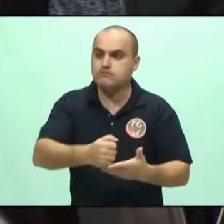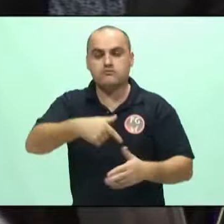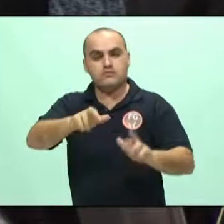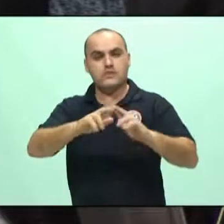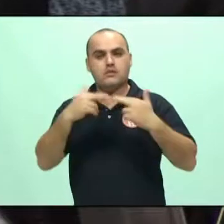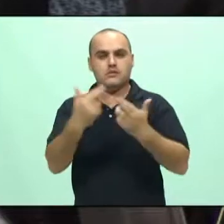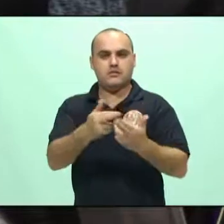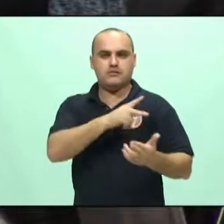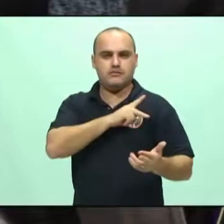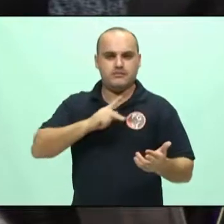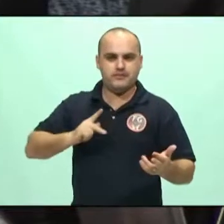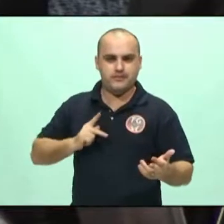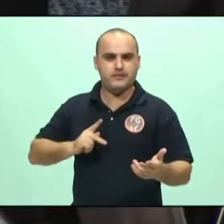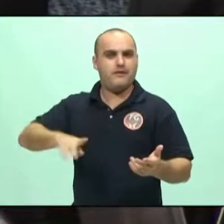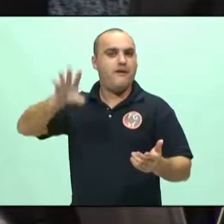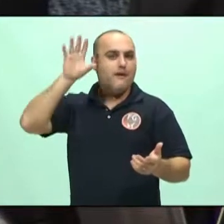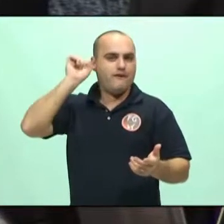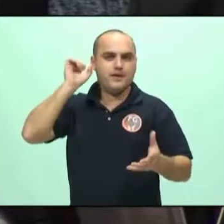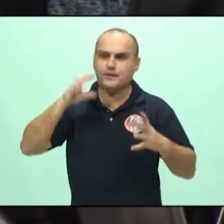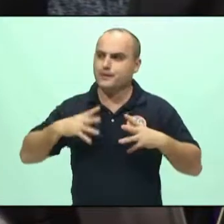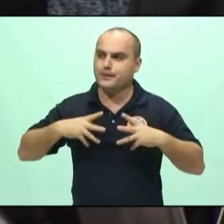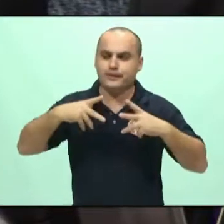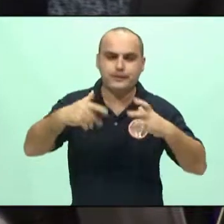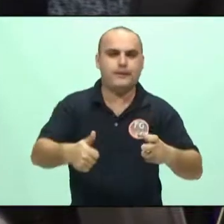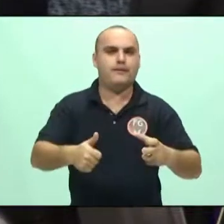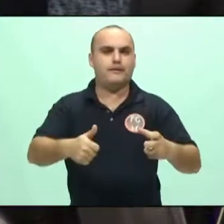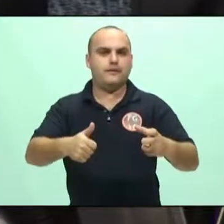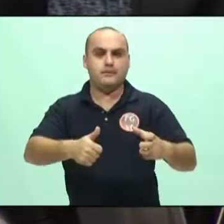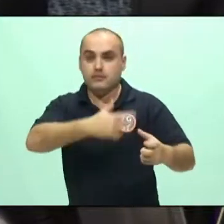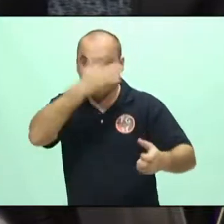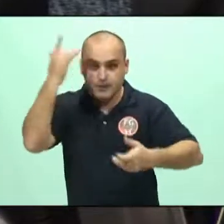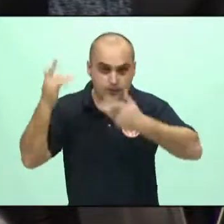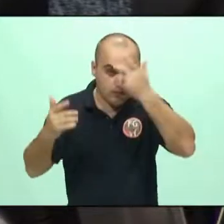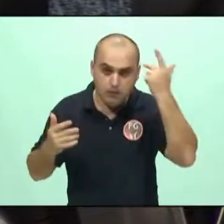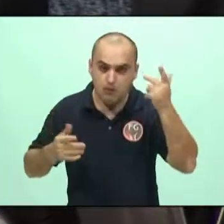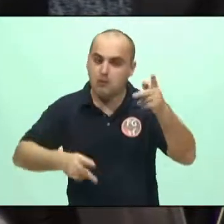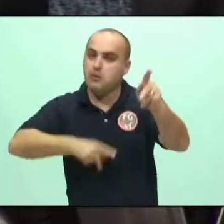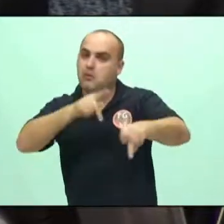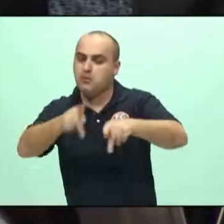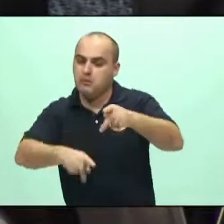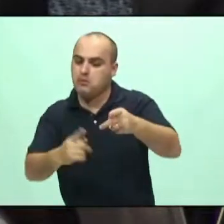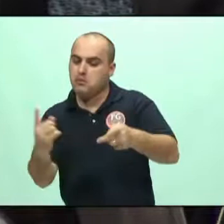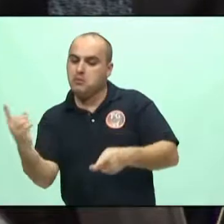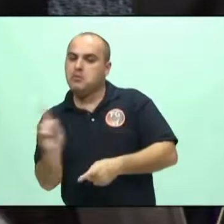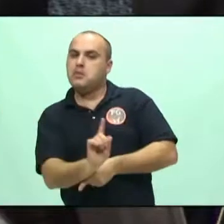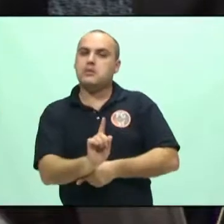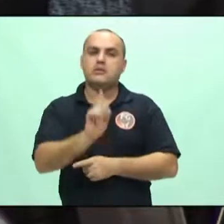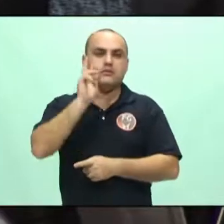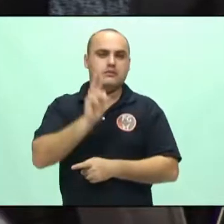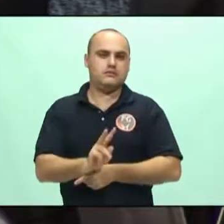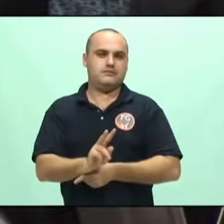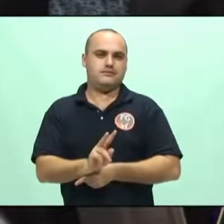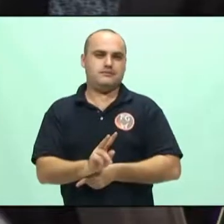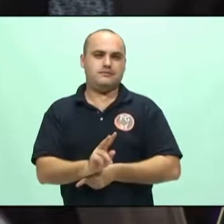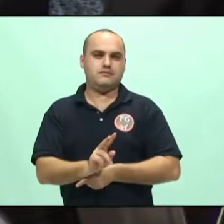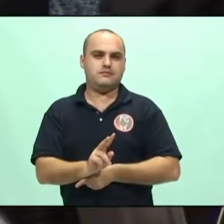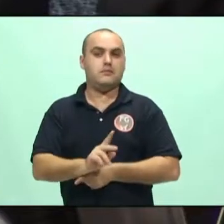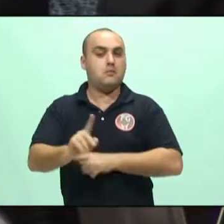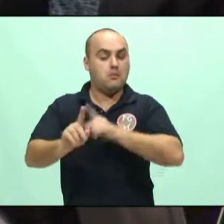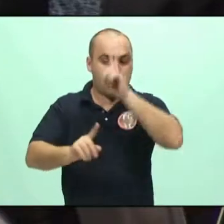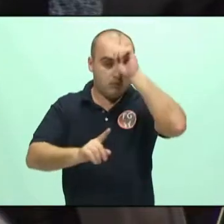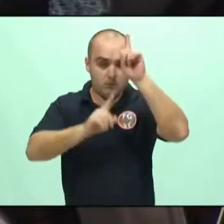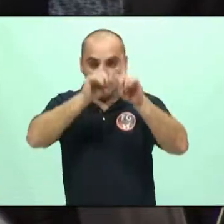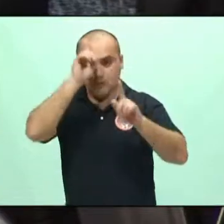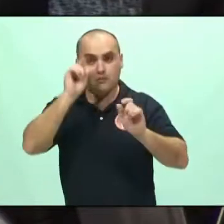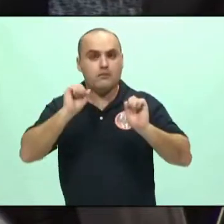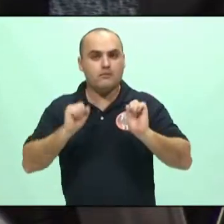Ouvindo todas as entidades ouvindo as entidades de classe a população da maneira geral e possa fazer as suas sugestões para o poder